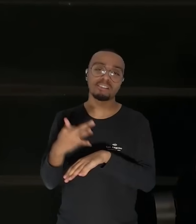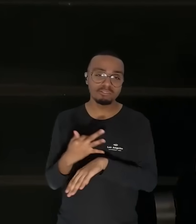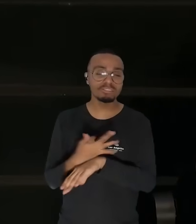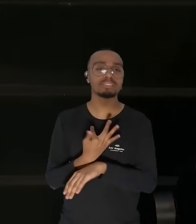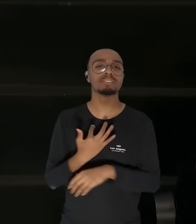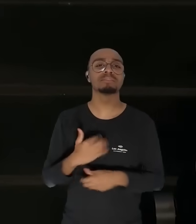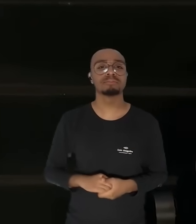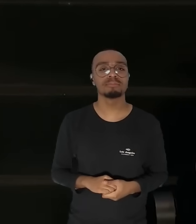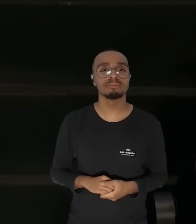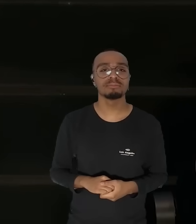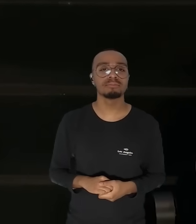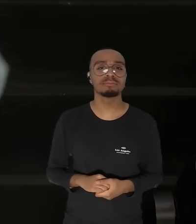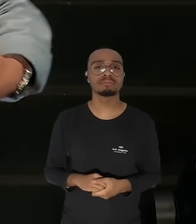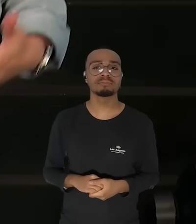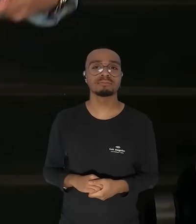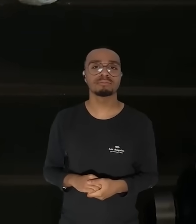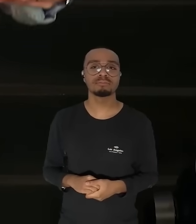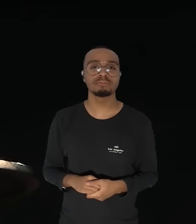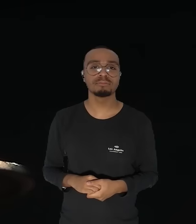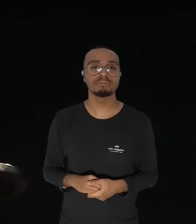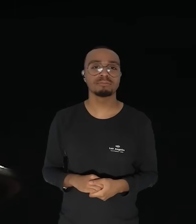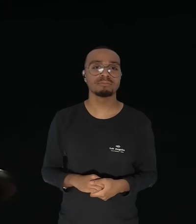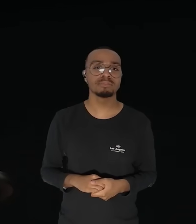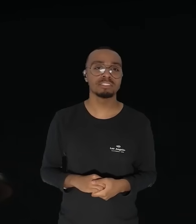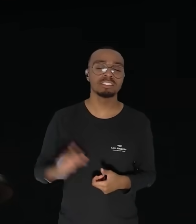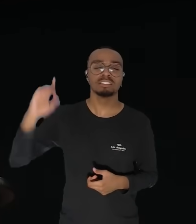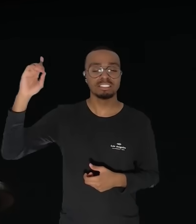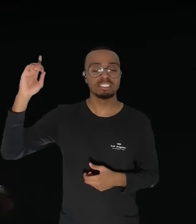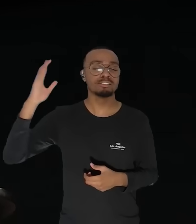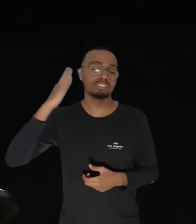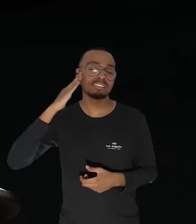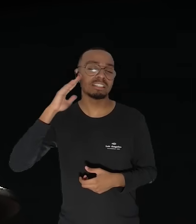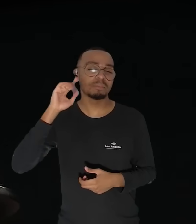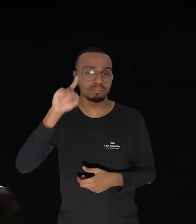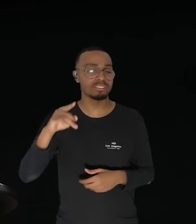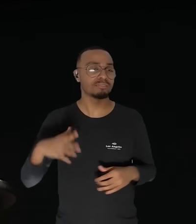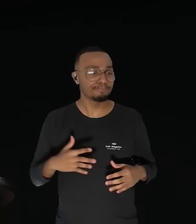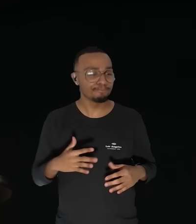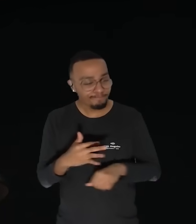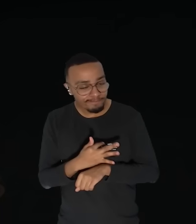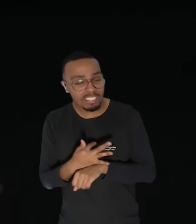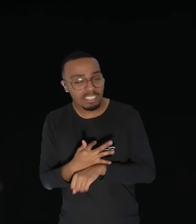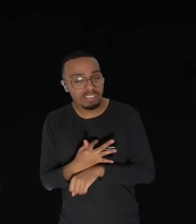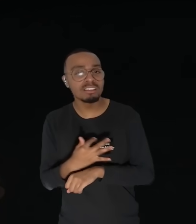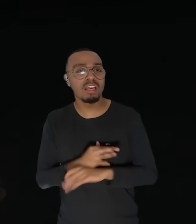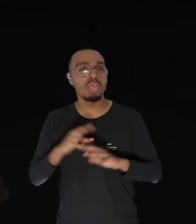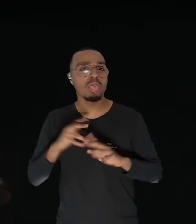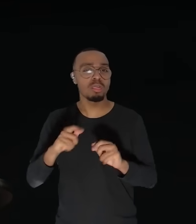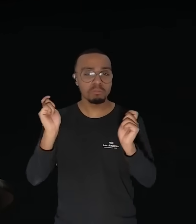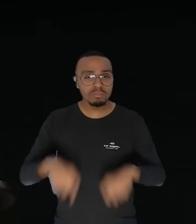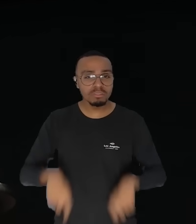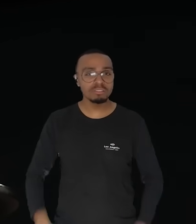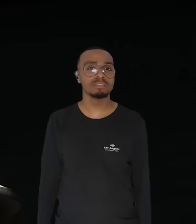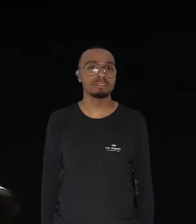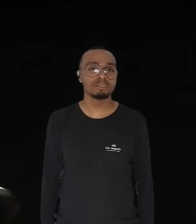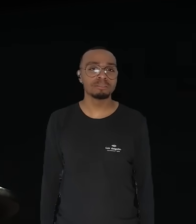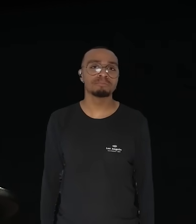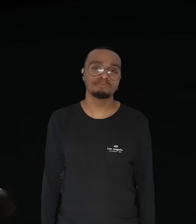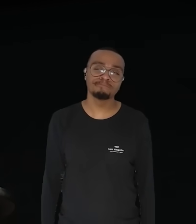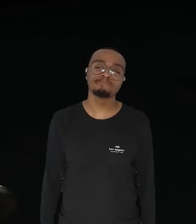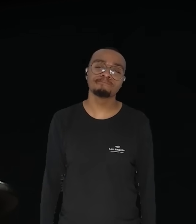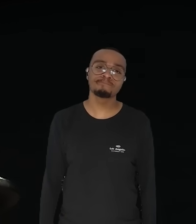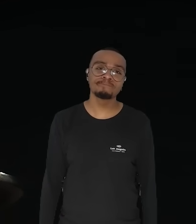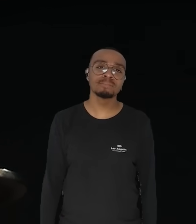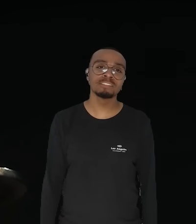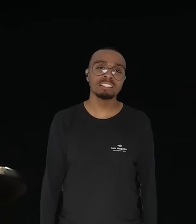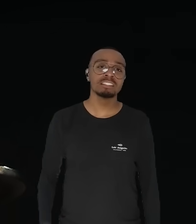não está dizendo que você não vai pôr o pé na água, ele não está dizendo que a água não vai ser forte, ele só está dizendo o seguinte, ela não vai matar você. Ele não está dizendo que você não vai entrar no fogo, você vai entrar no